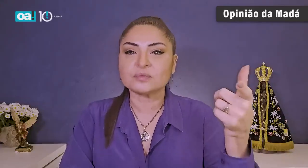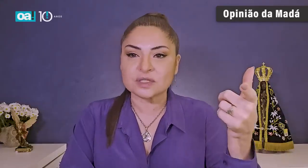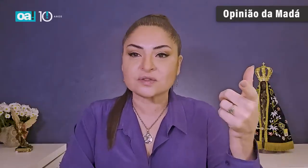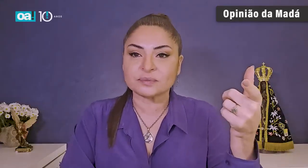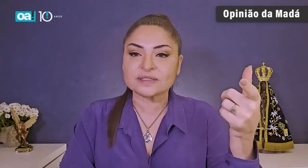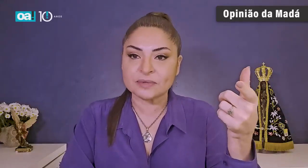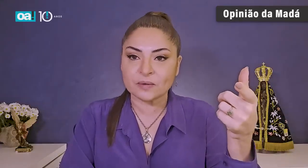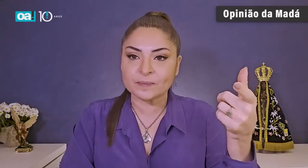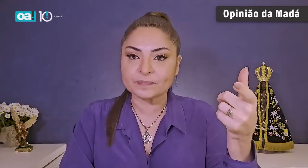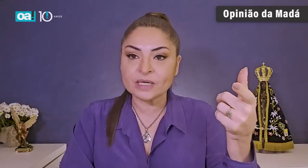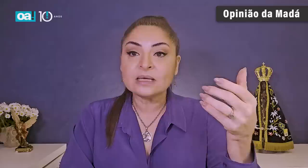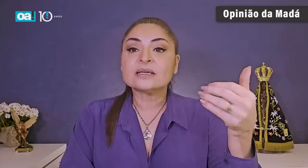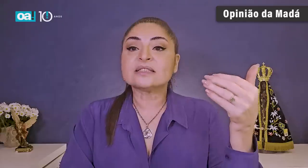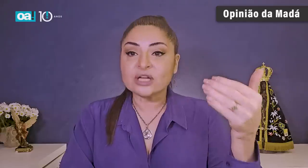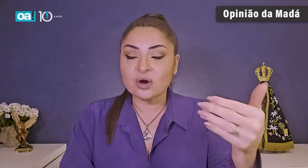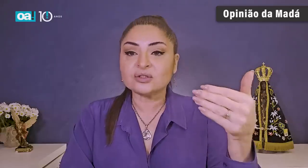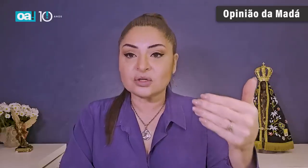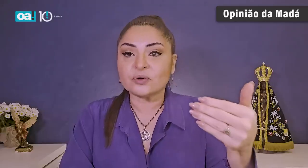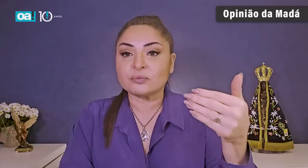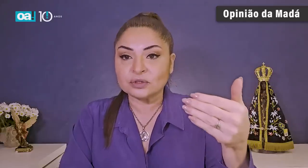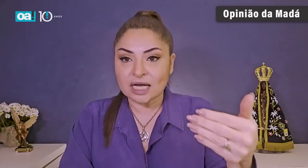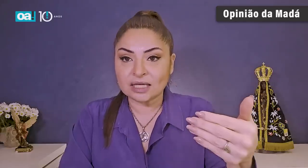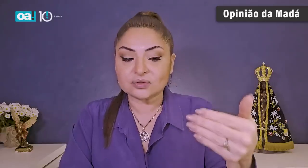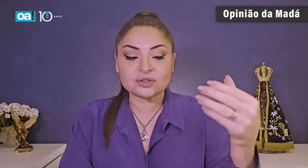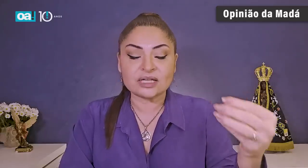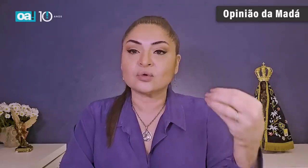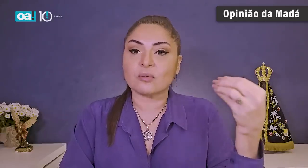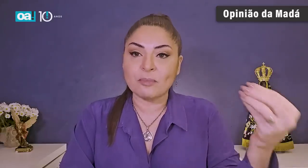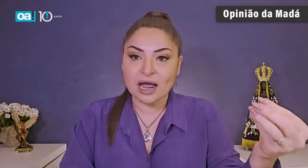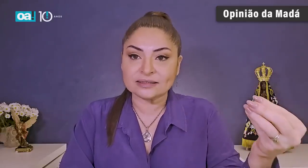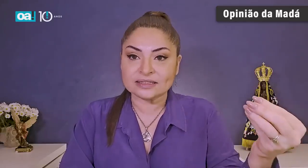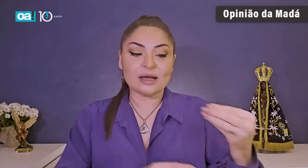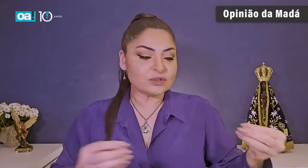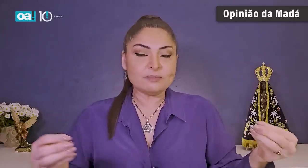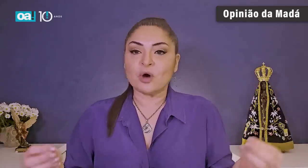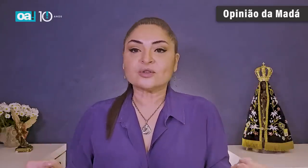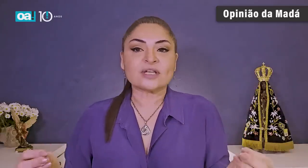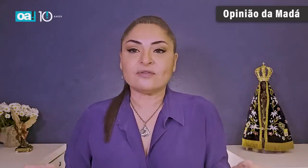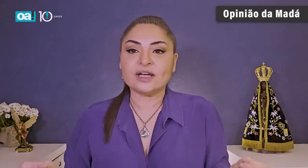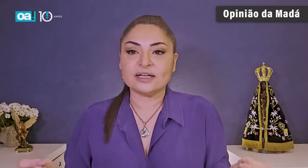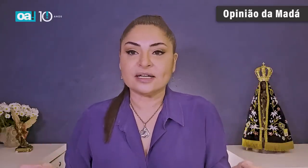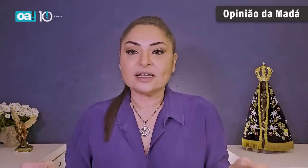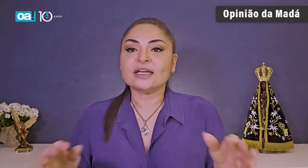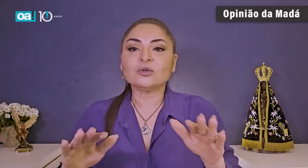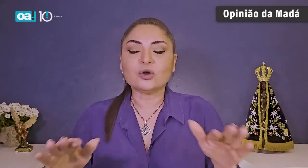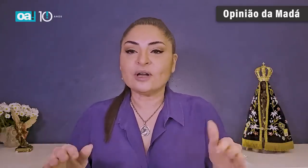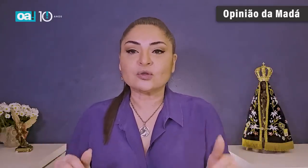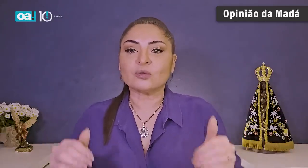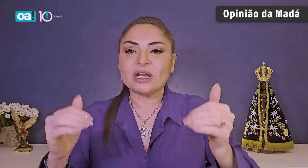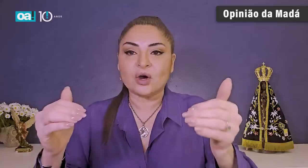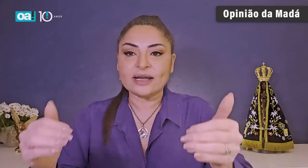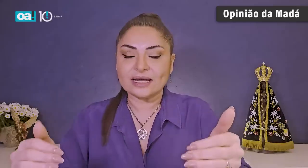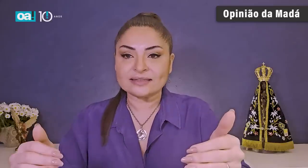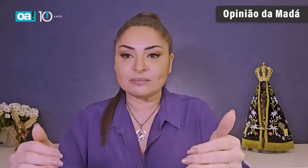nos últimos anos, você não percebeu? São negócios que foram montados tendo como base os impostos que havia ali. Eu não estou